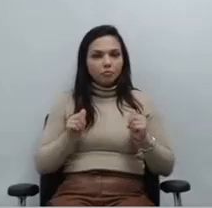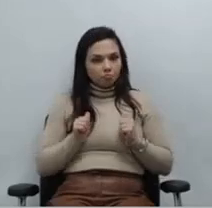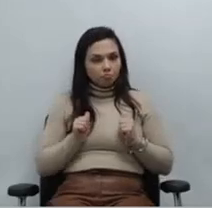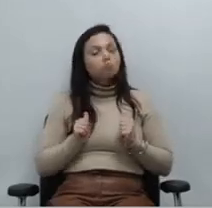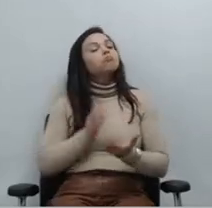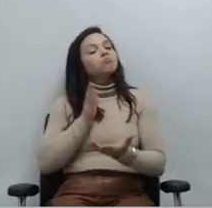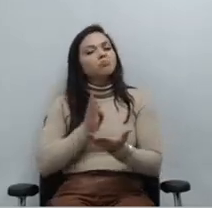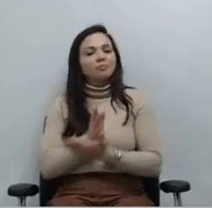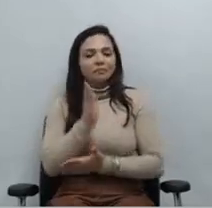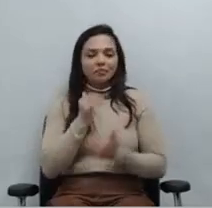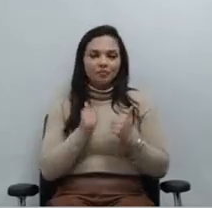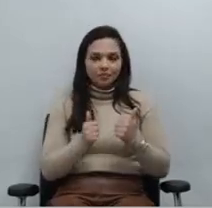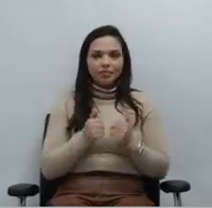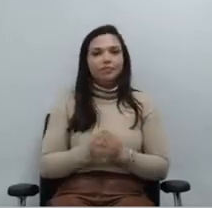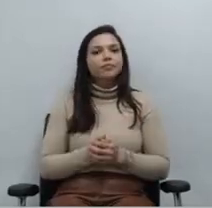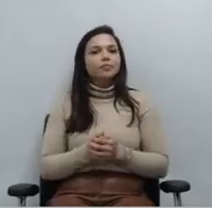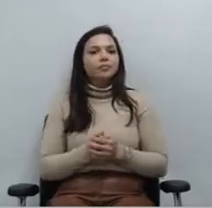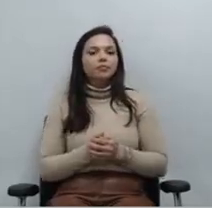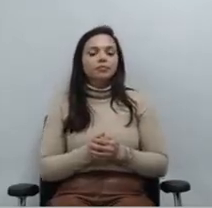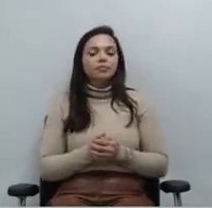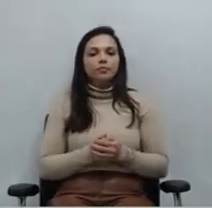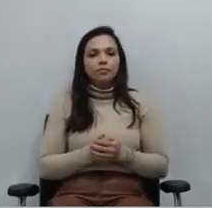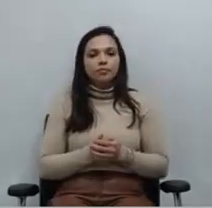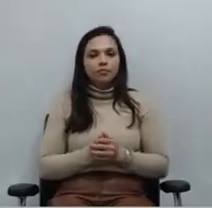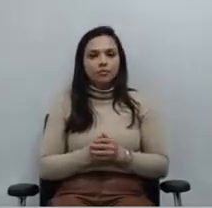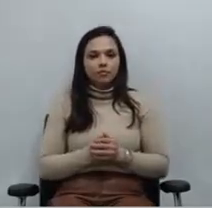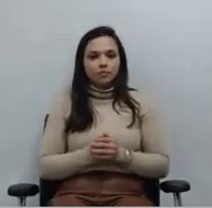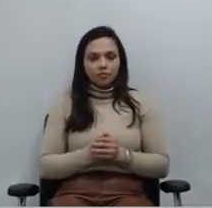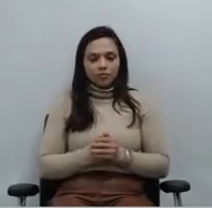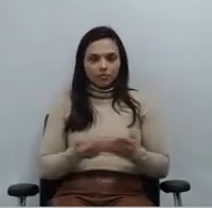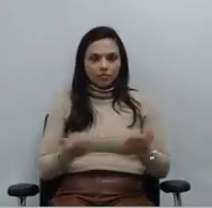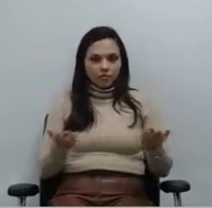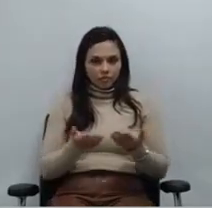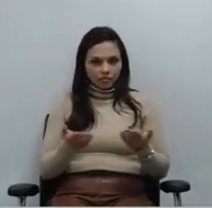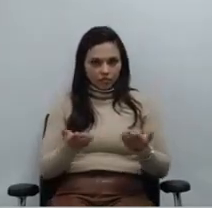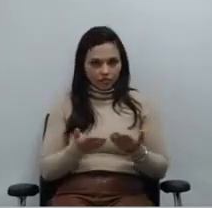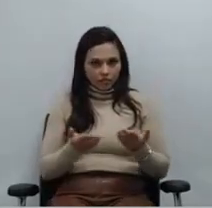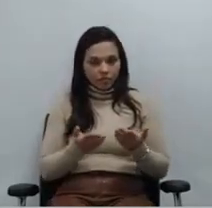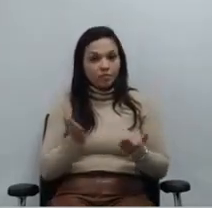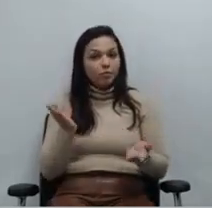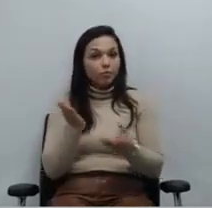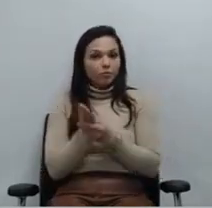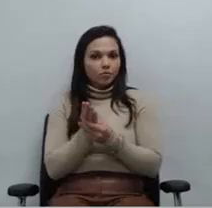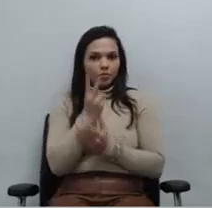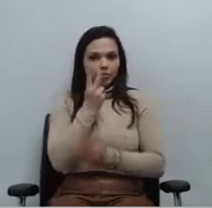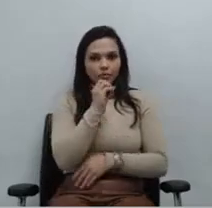Aprovado. Na sequência, eu apregou os autos 2024,